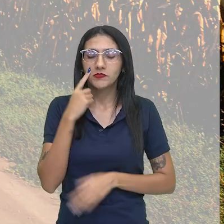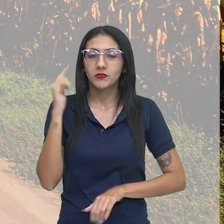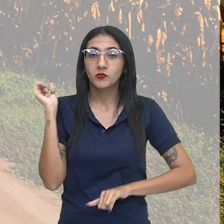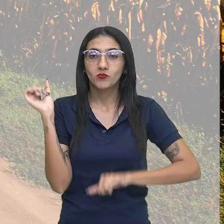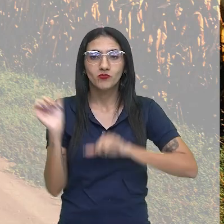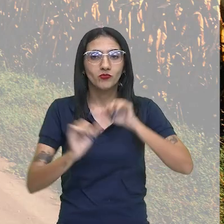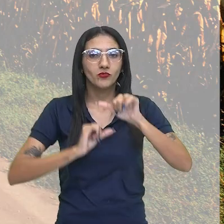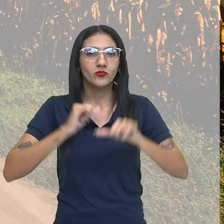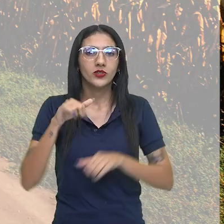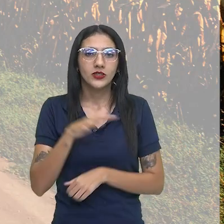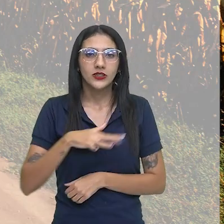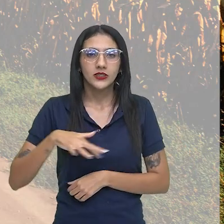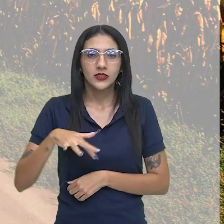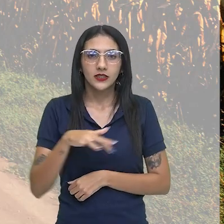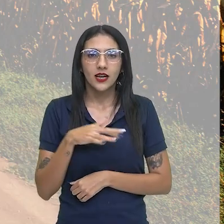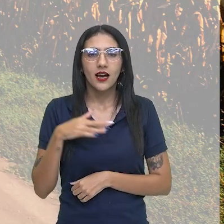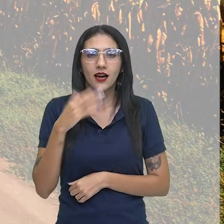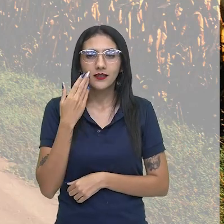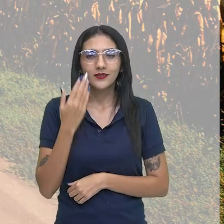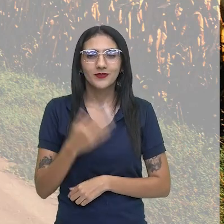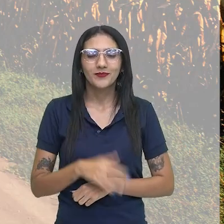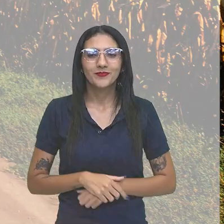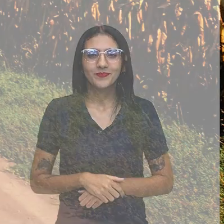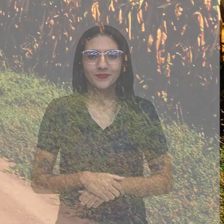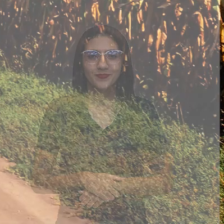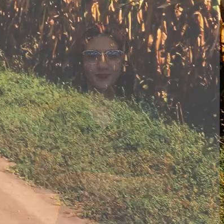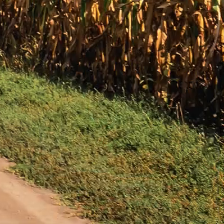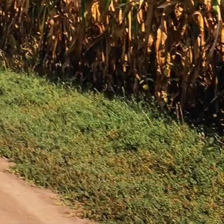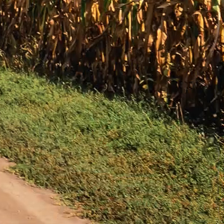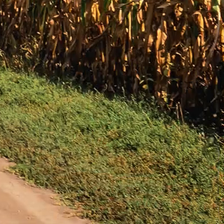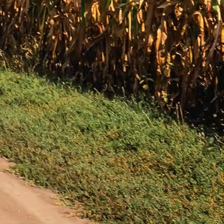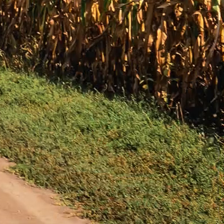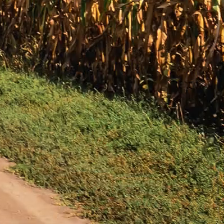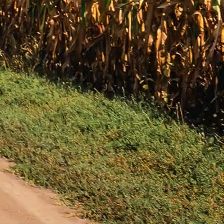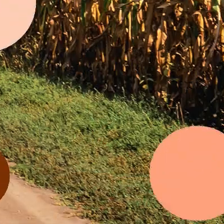aqui no nosso cenário com o apoio da magia da edição.